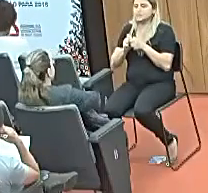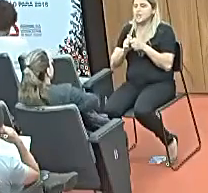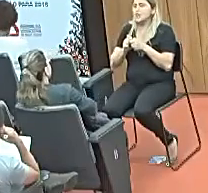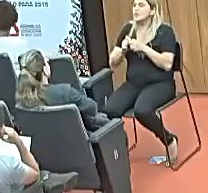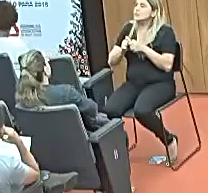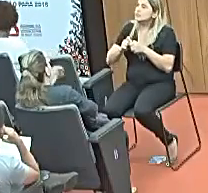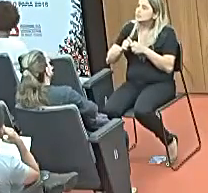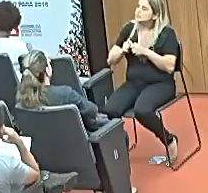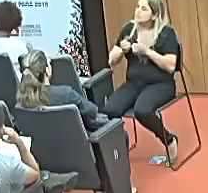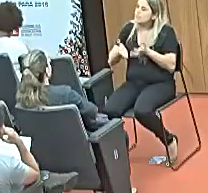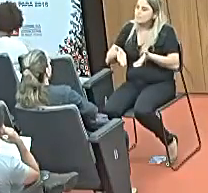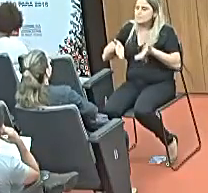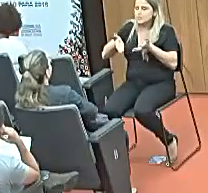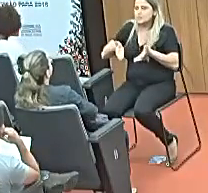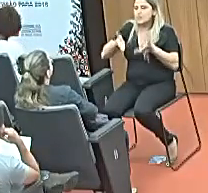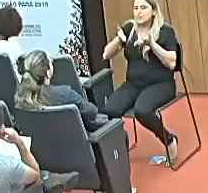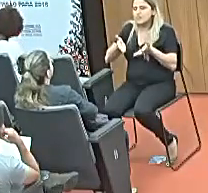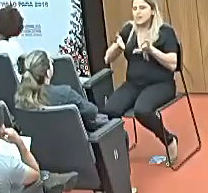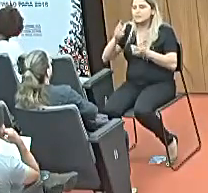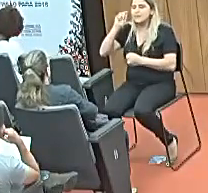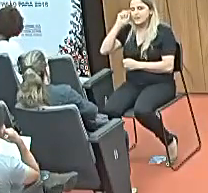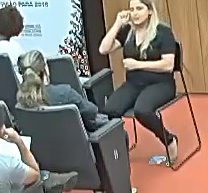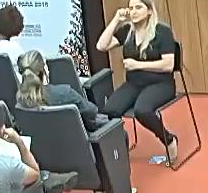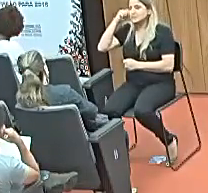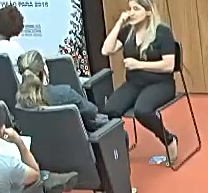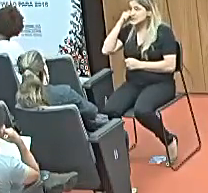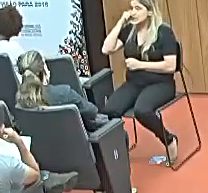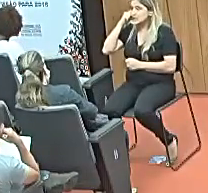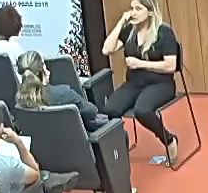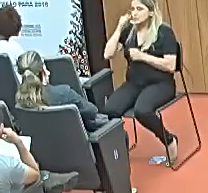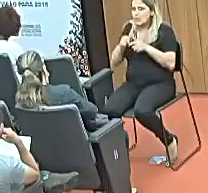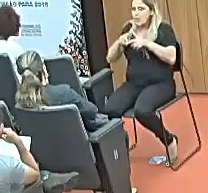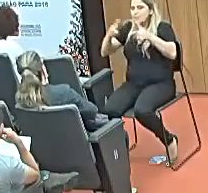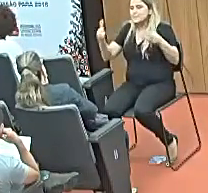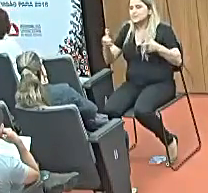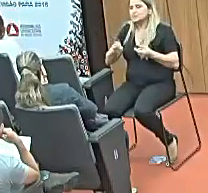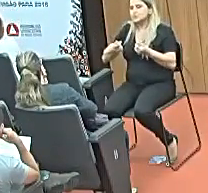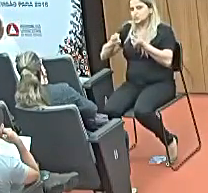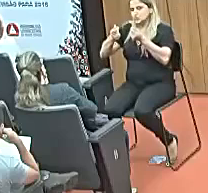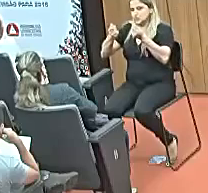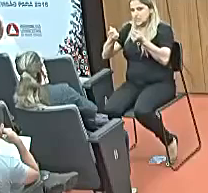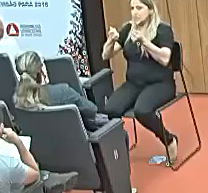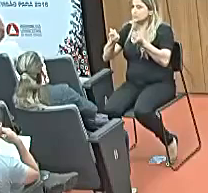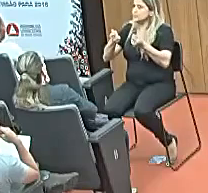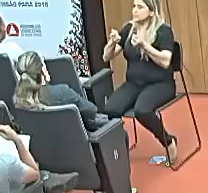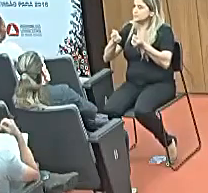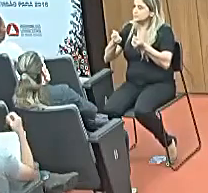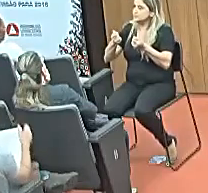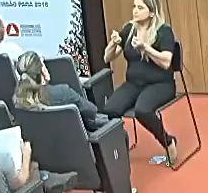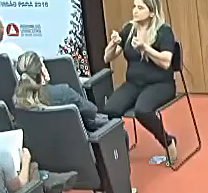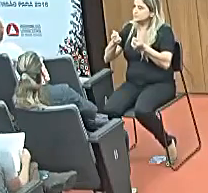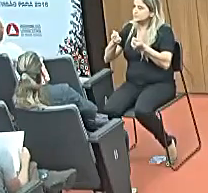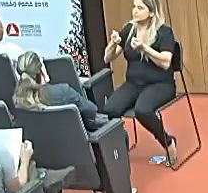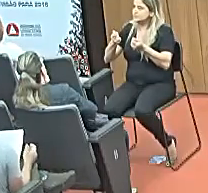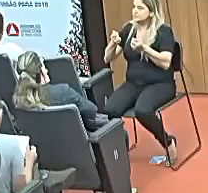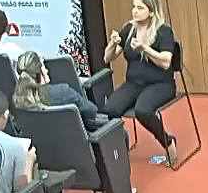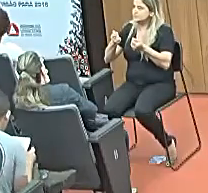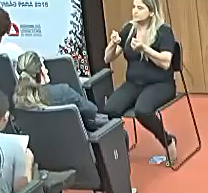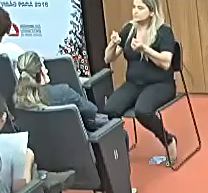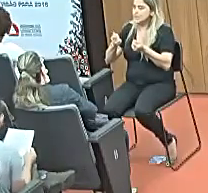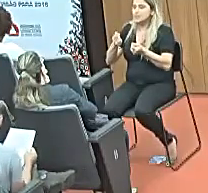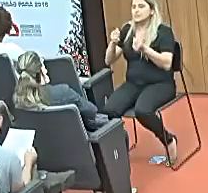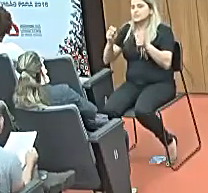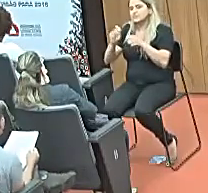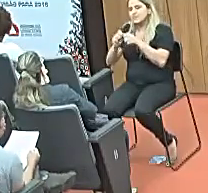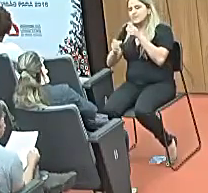com ampliação de metas físicas e financeiras na ação 41 51 53 onde é que a gente vem